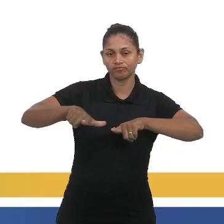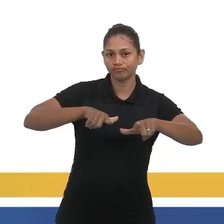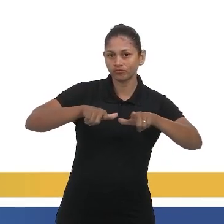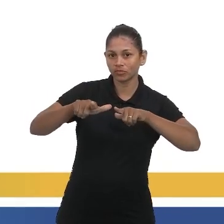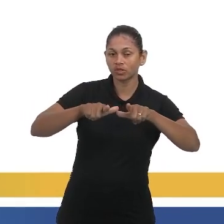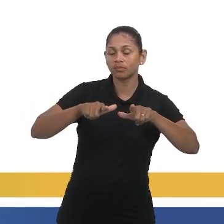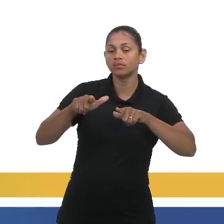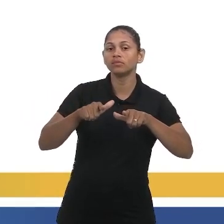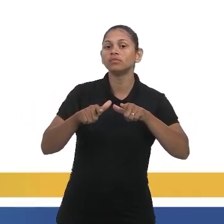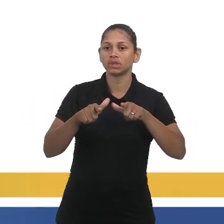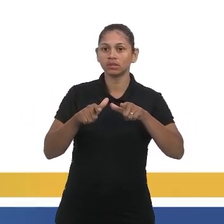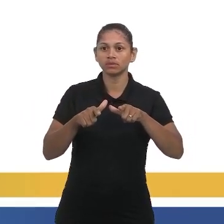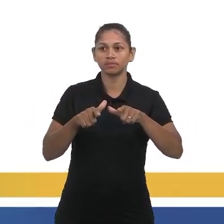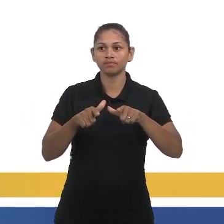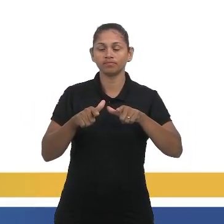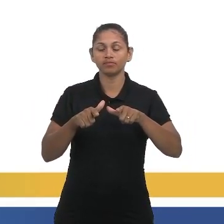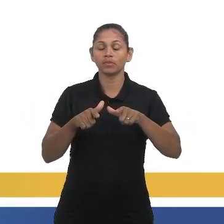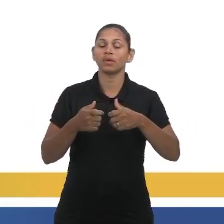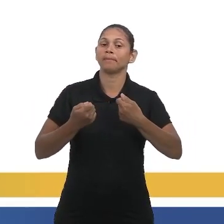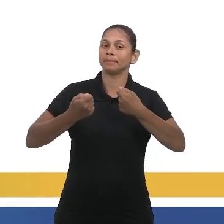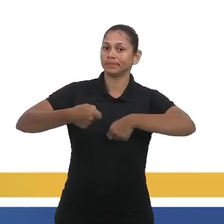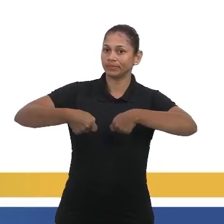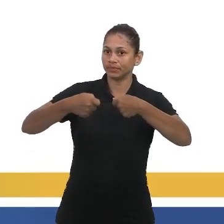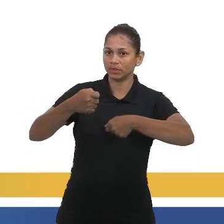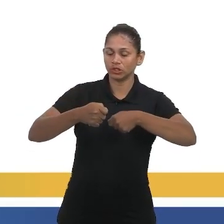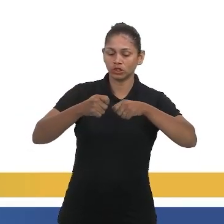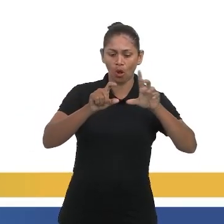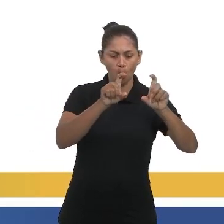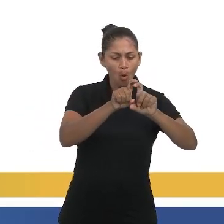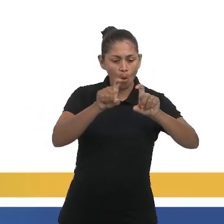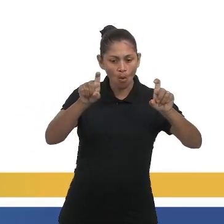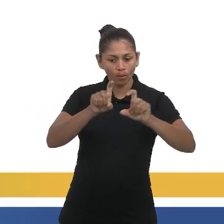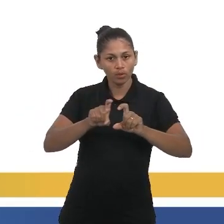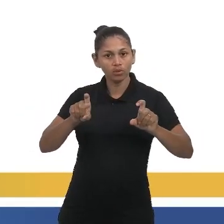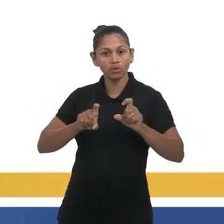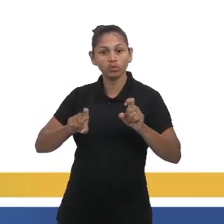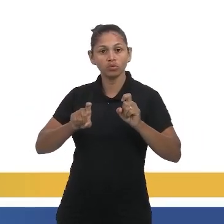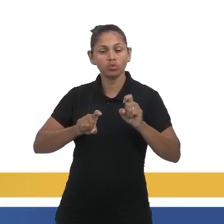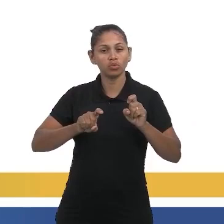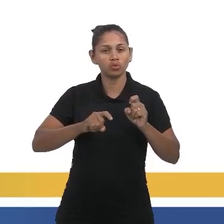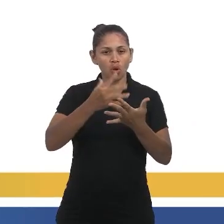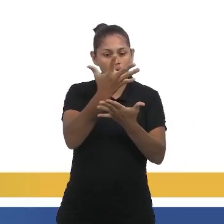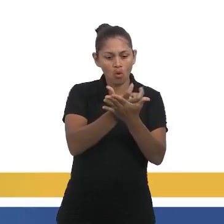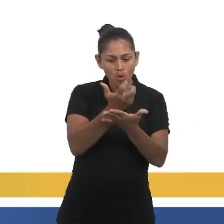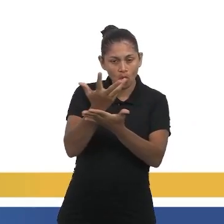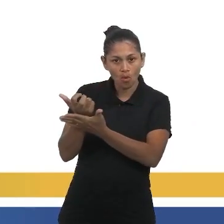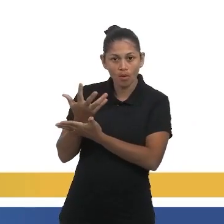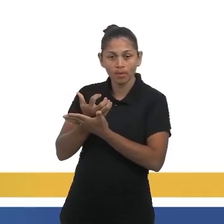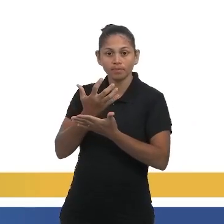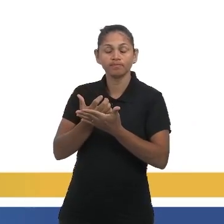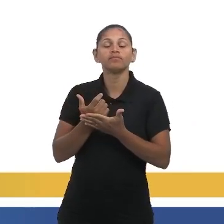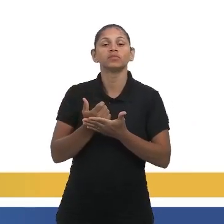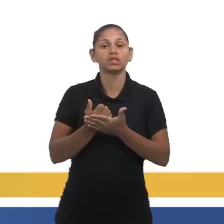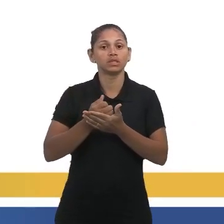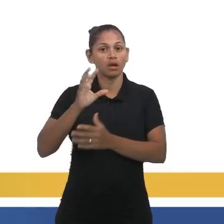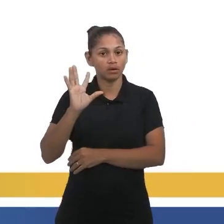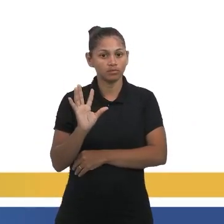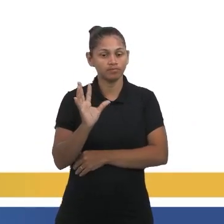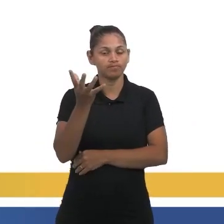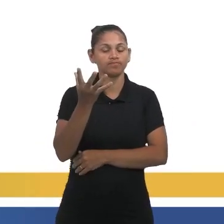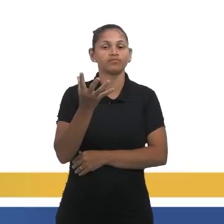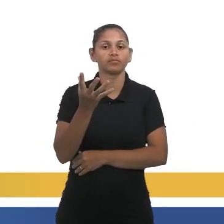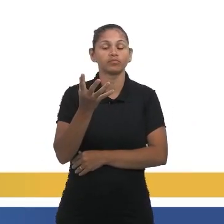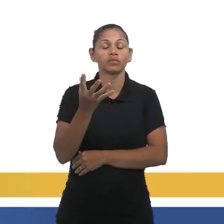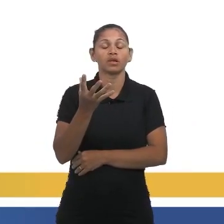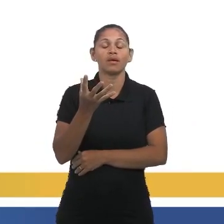devem rotular tediosamente os dados de treinamento para que funcione. Eles ganham